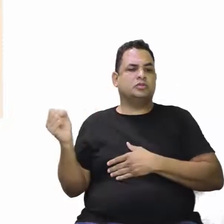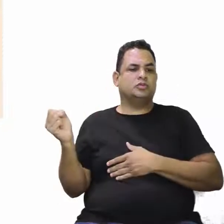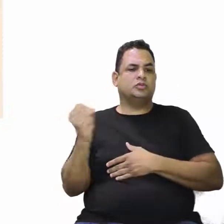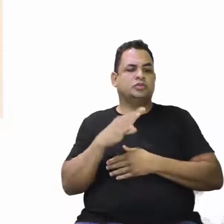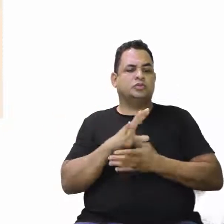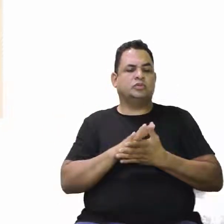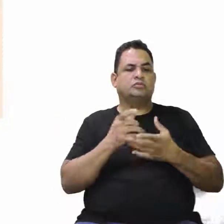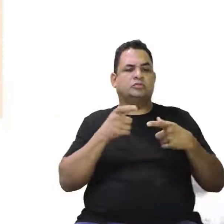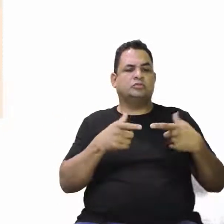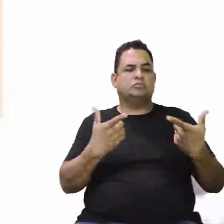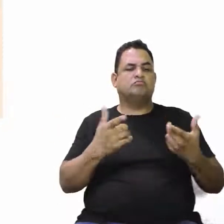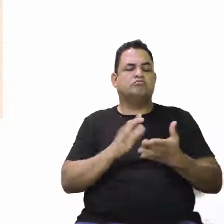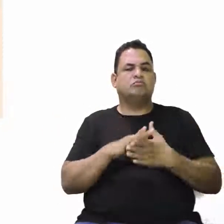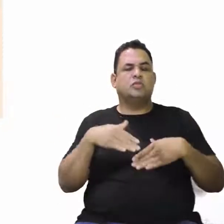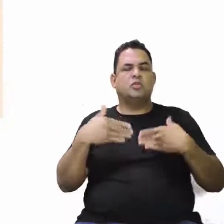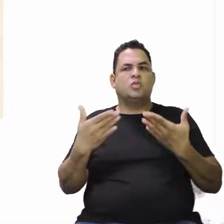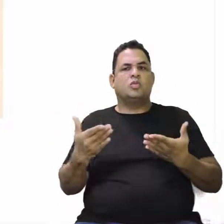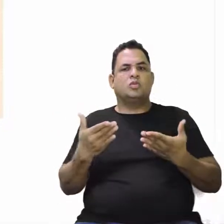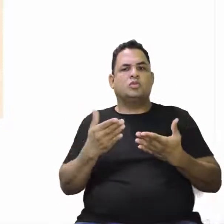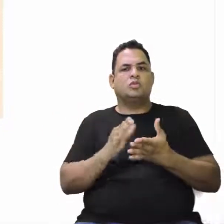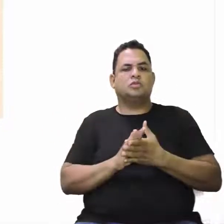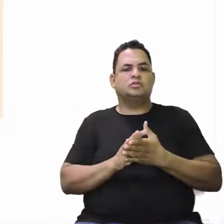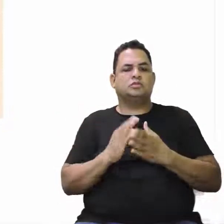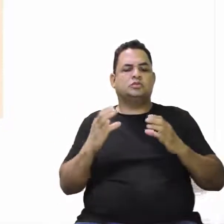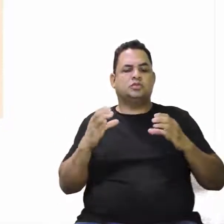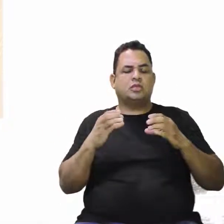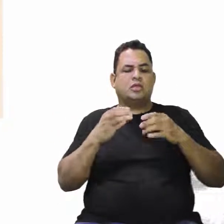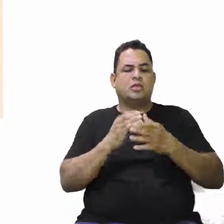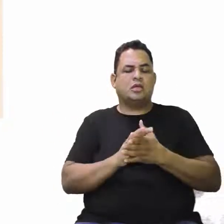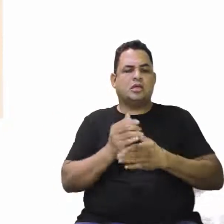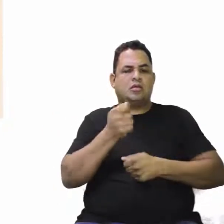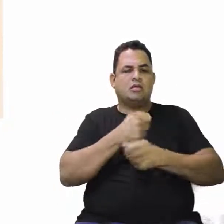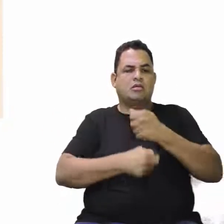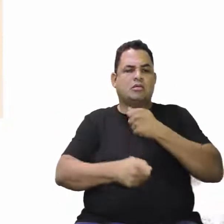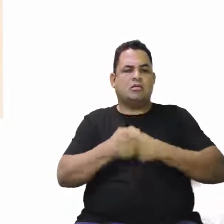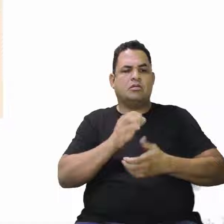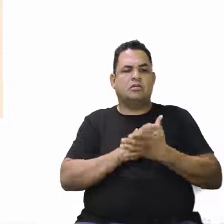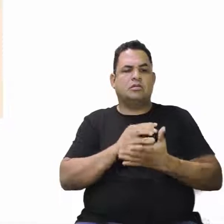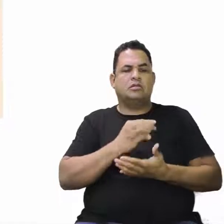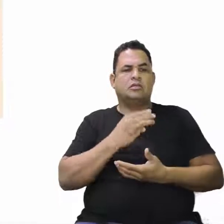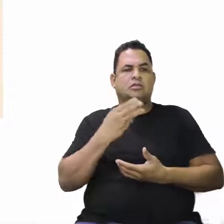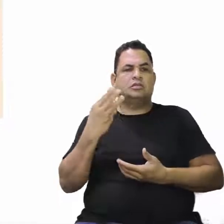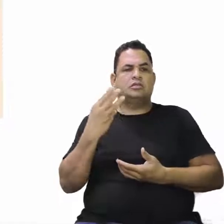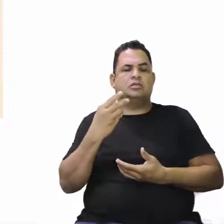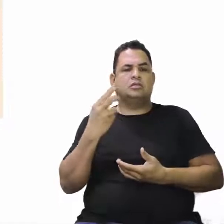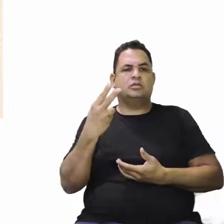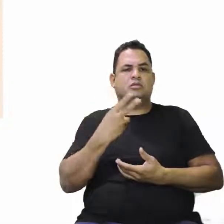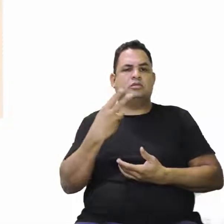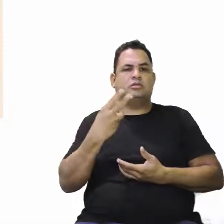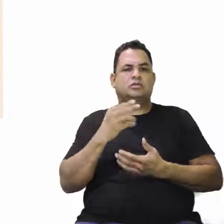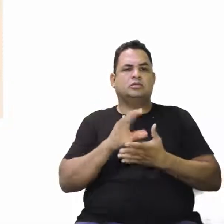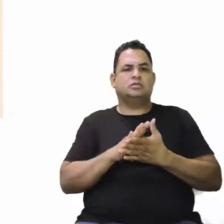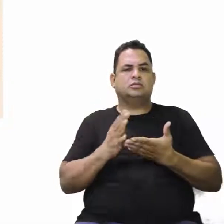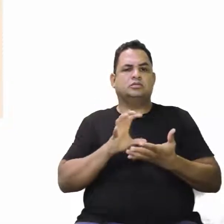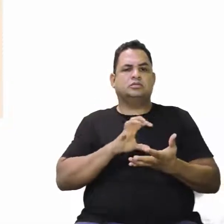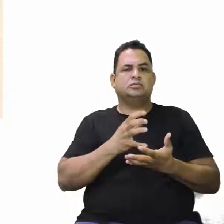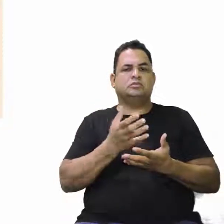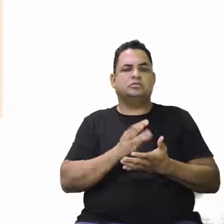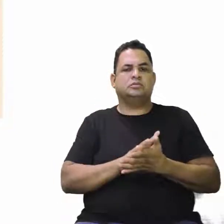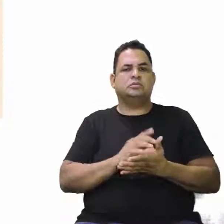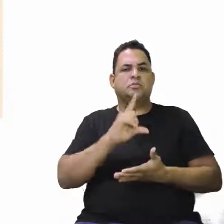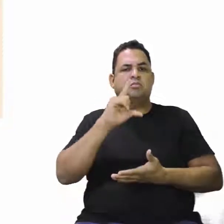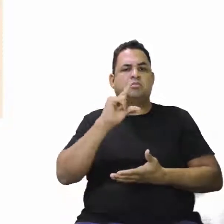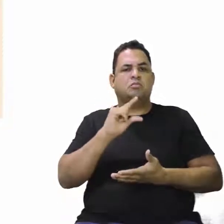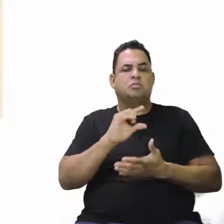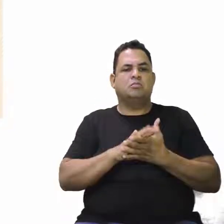setor. Então, quando eu falo do setor econômico, por exemplo, o setor secundário, a ocupação é relativamente